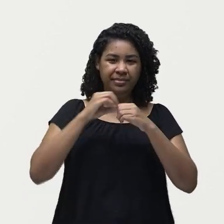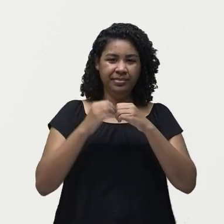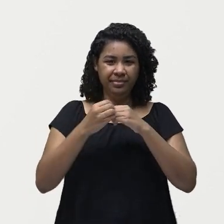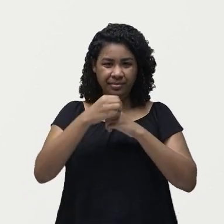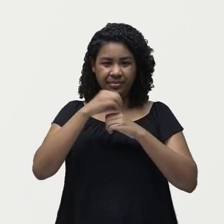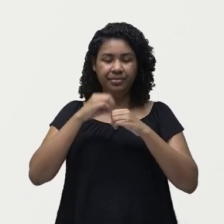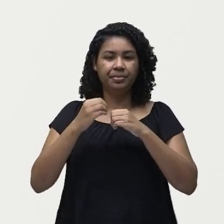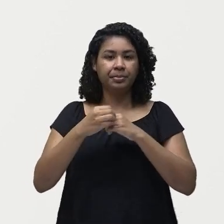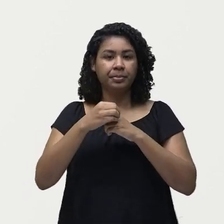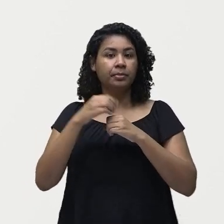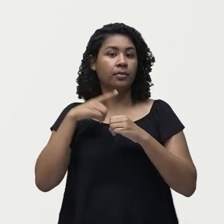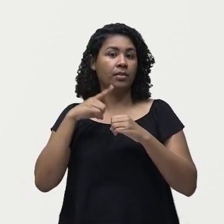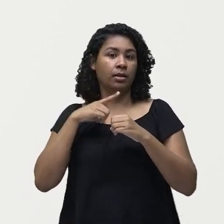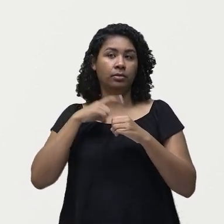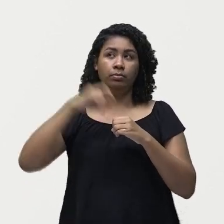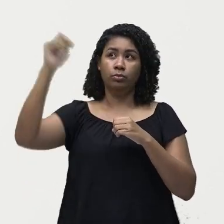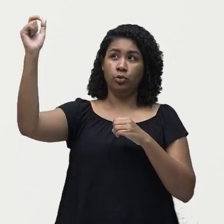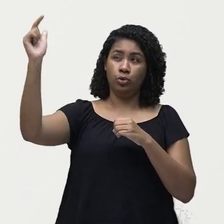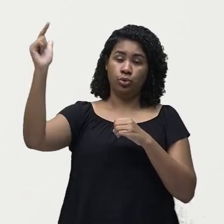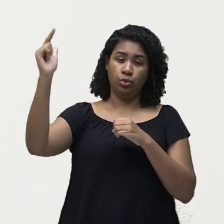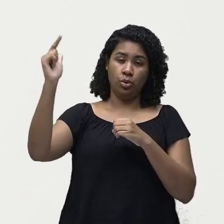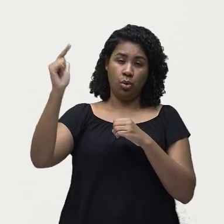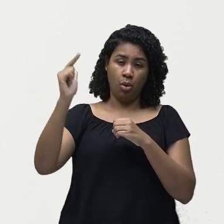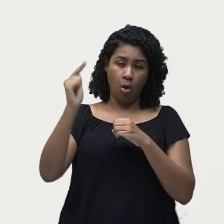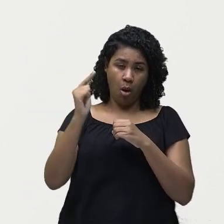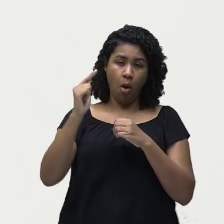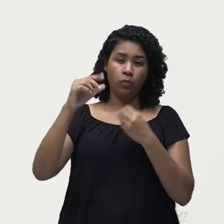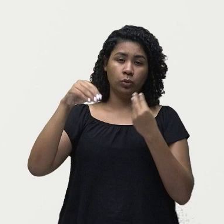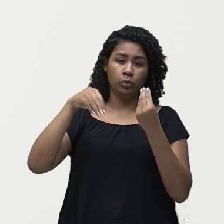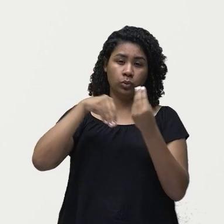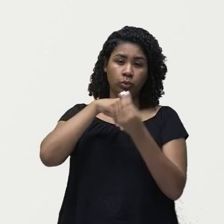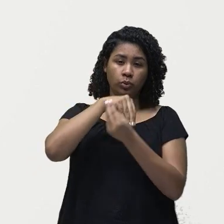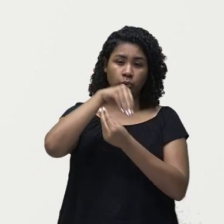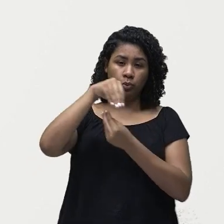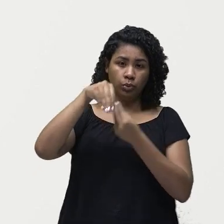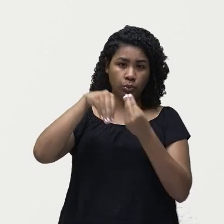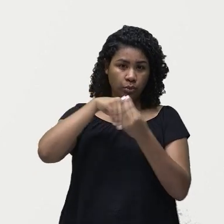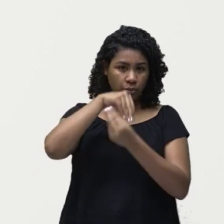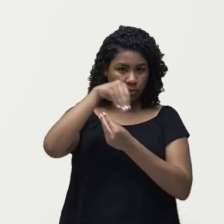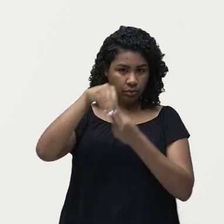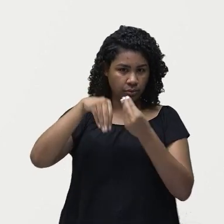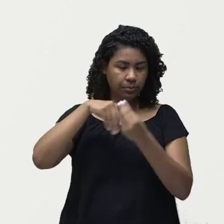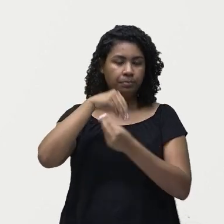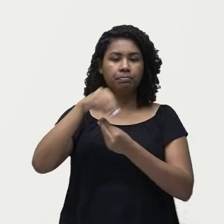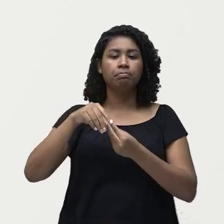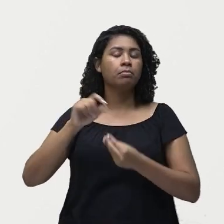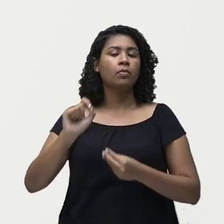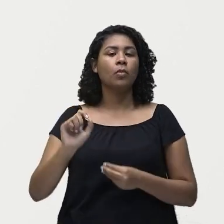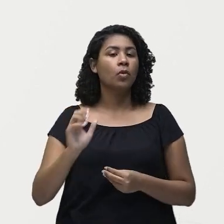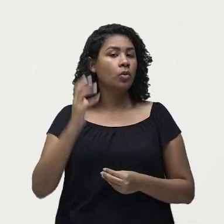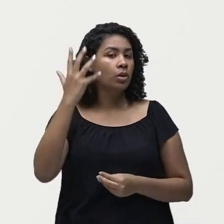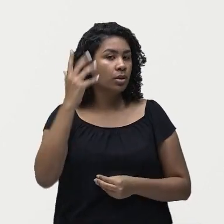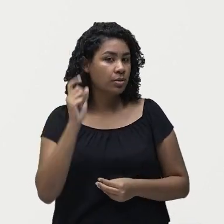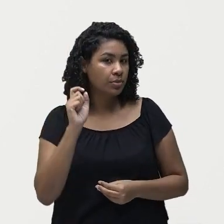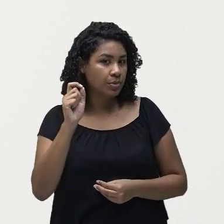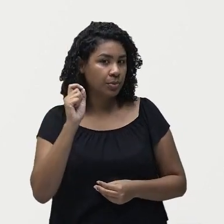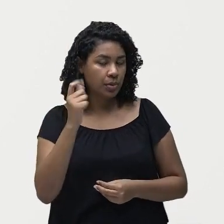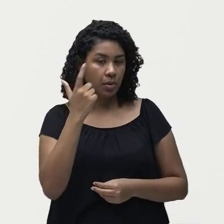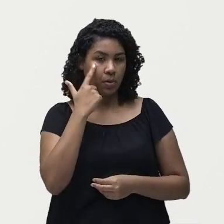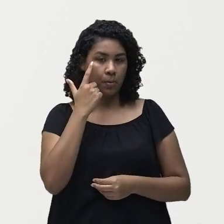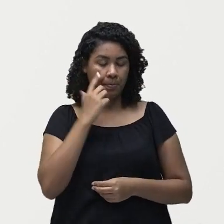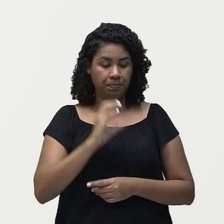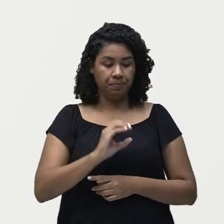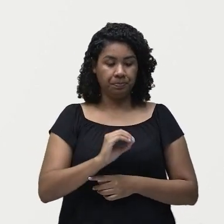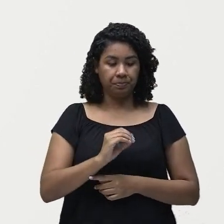radiação solar, lá naquela segunda camada chamada estratosfera, o que é que acontece? A molécula de